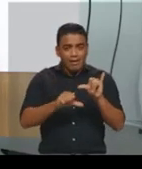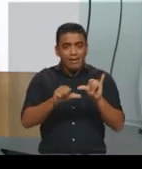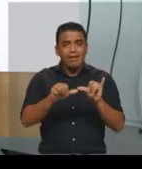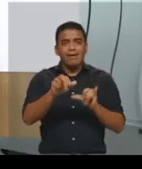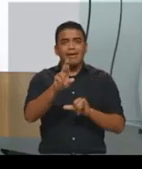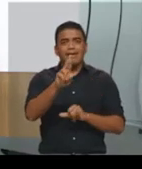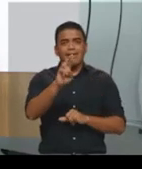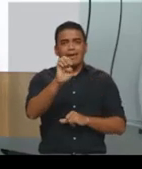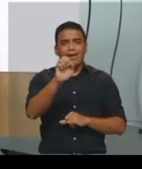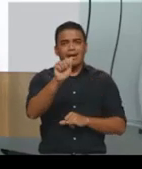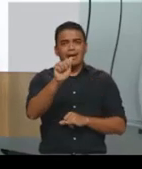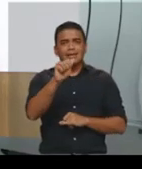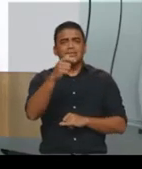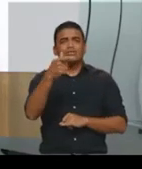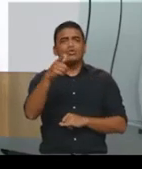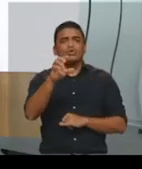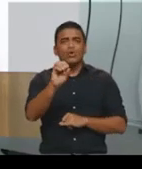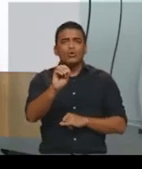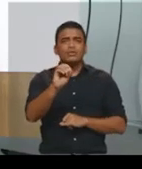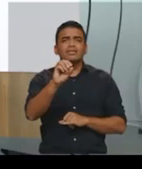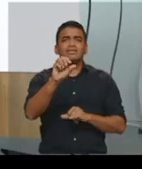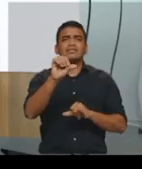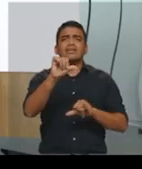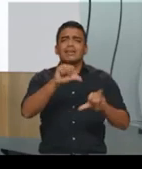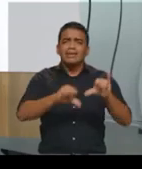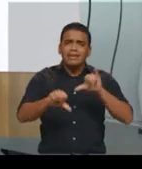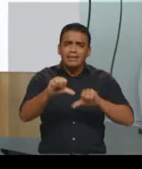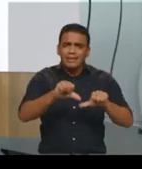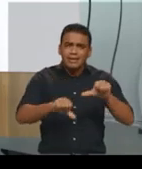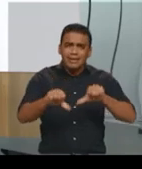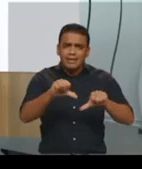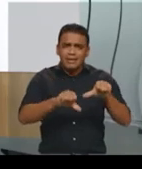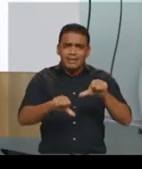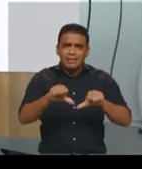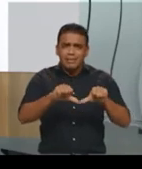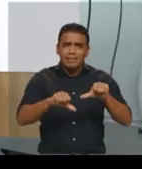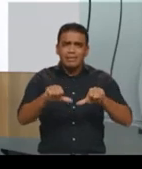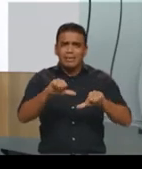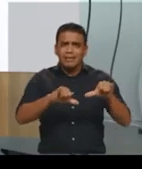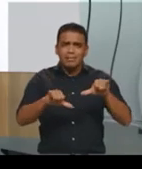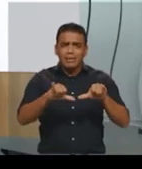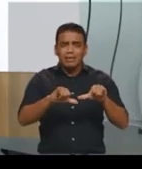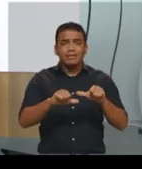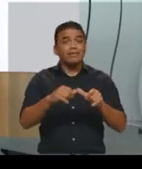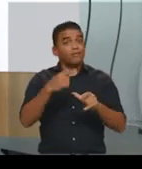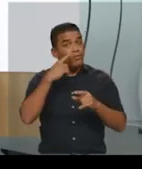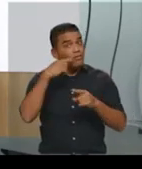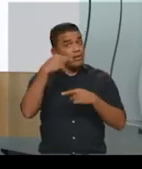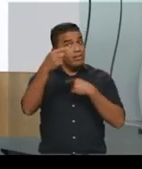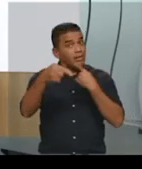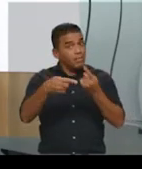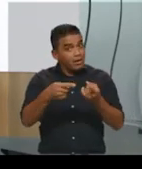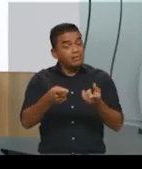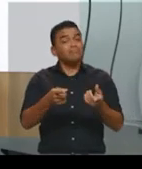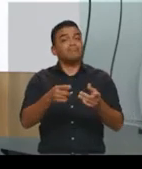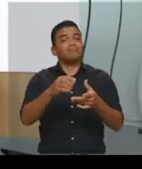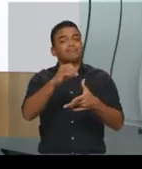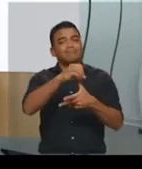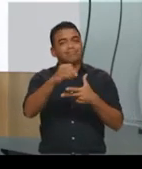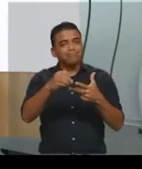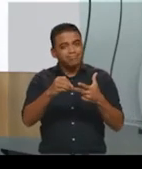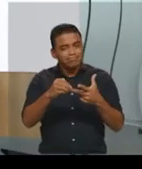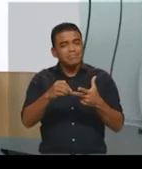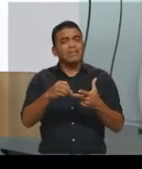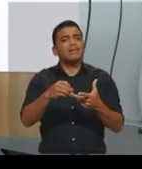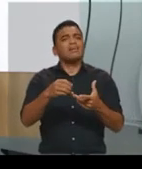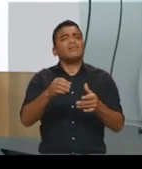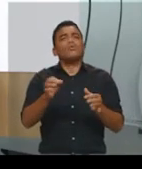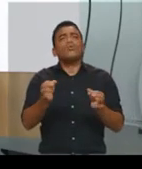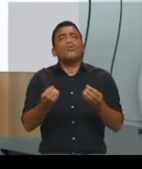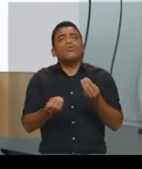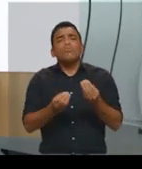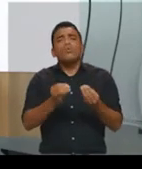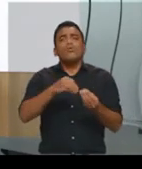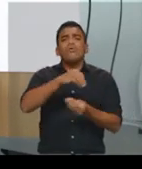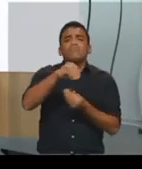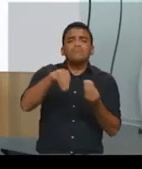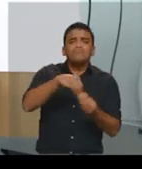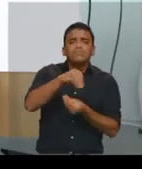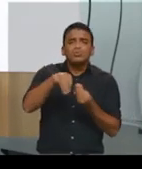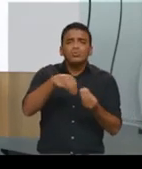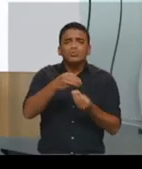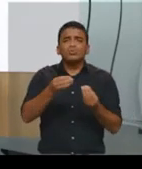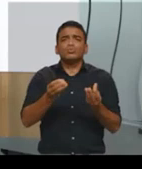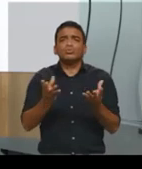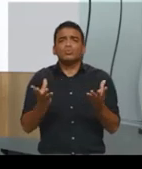próxima aula do Enem, também vamos rever um pouco sobre reações químicas e propriedades diferentes de reagentes e